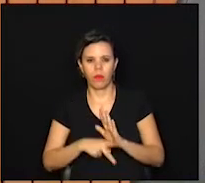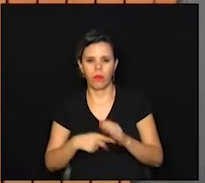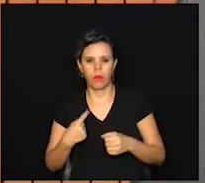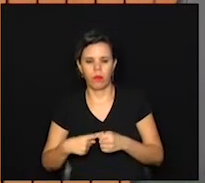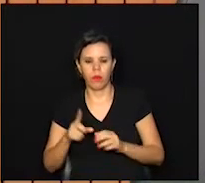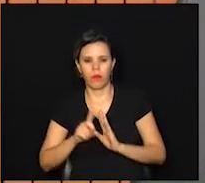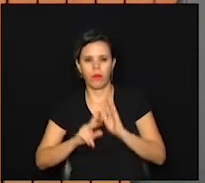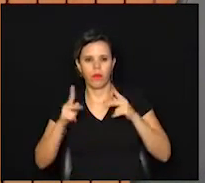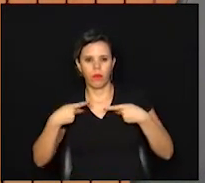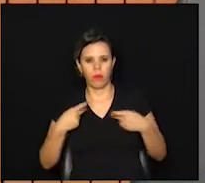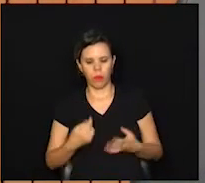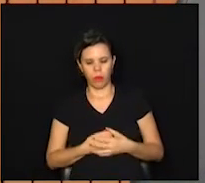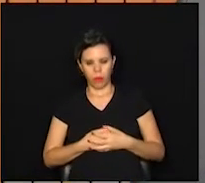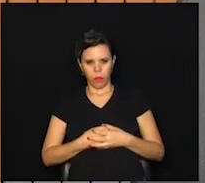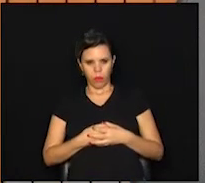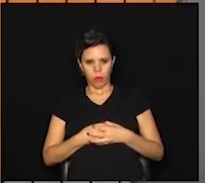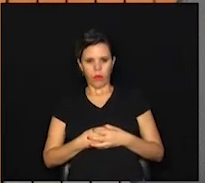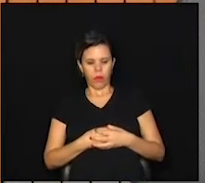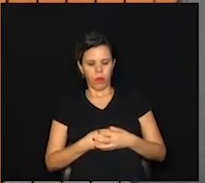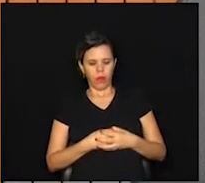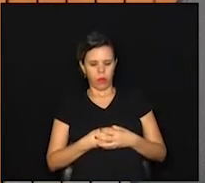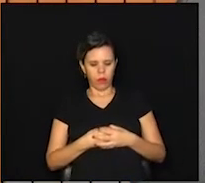Direitos Humanos.